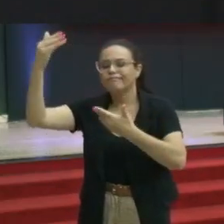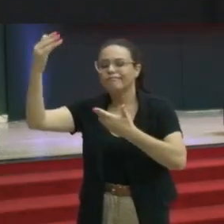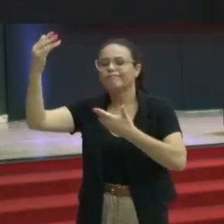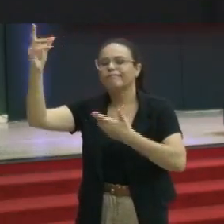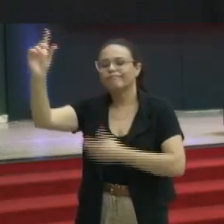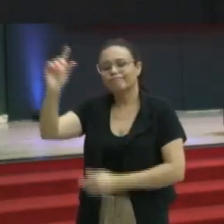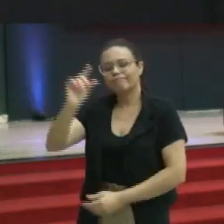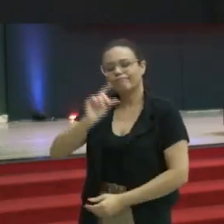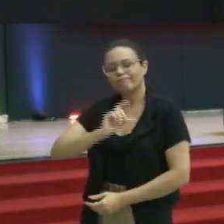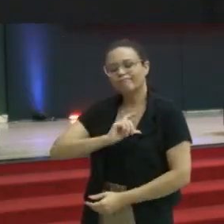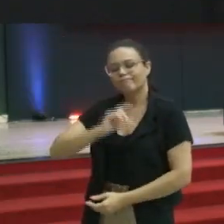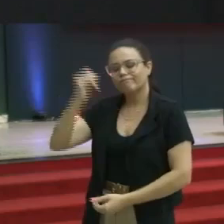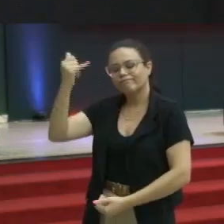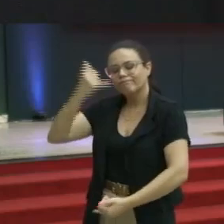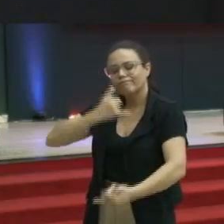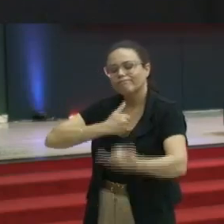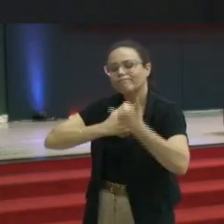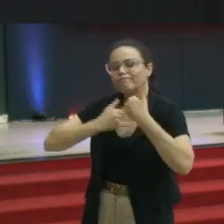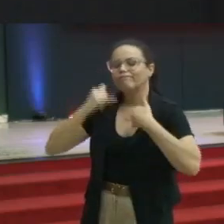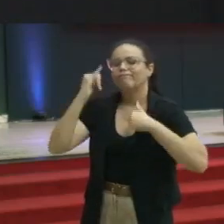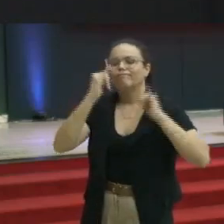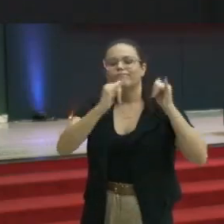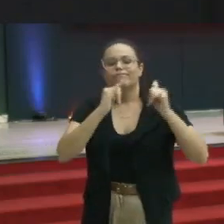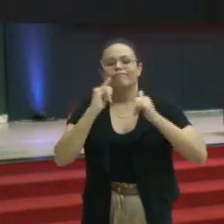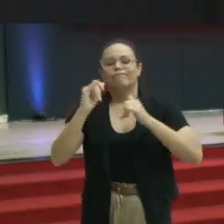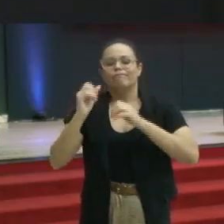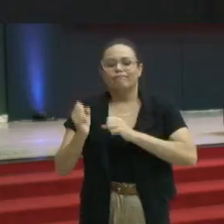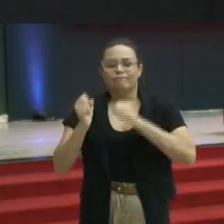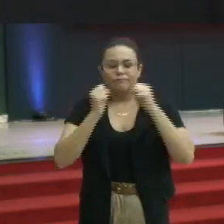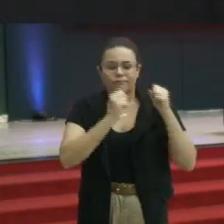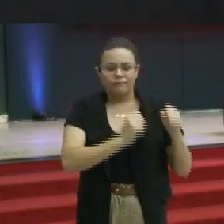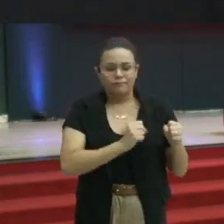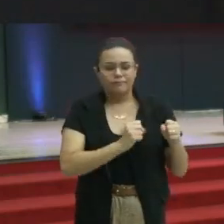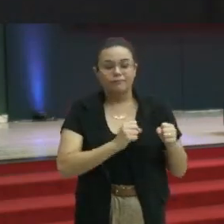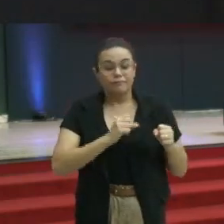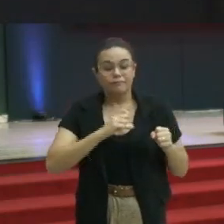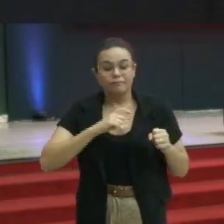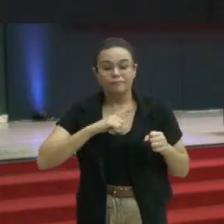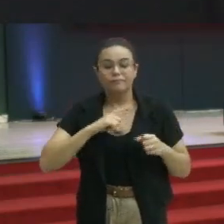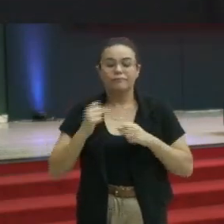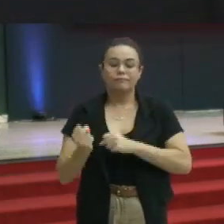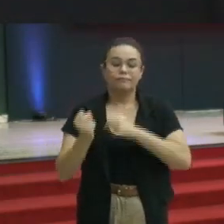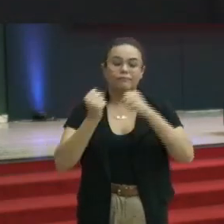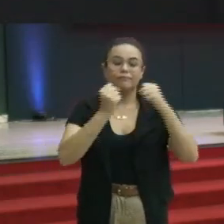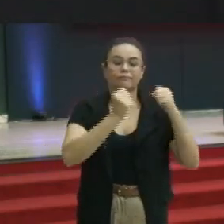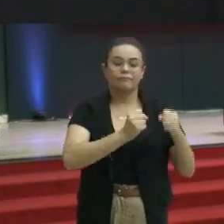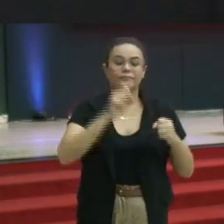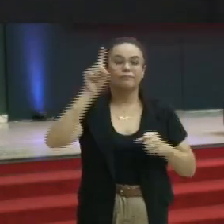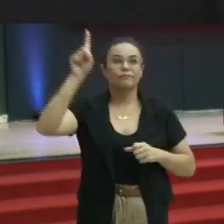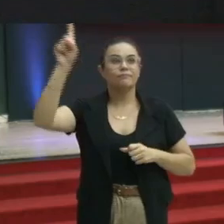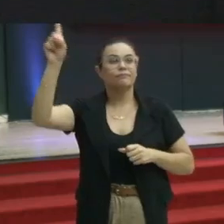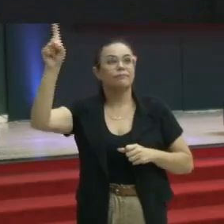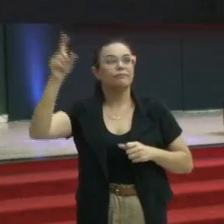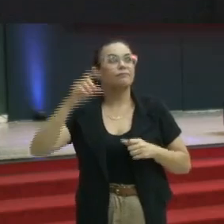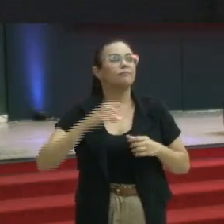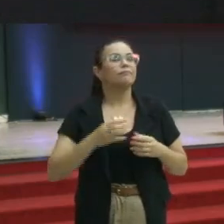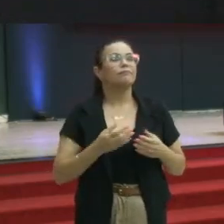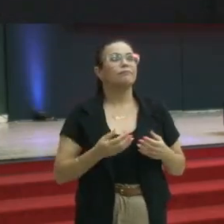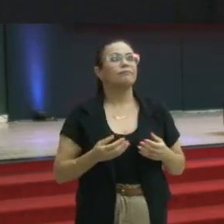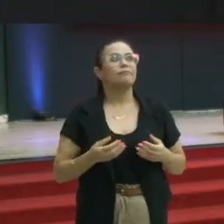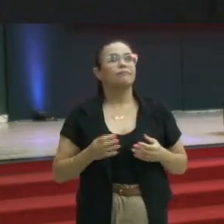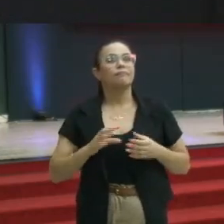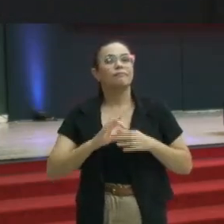palavra. Obrigado porque há um poder à nossa disposição. Obrigado porque o